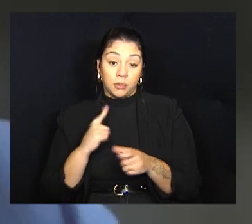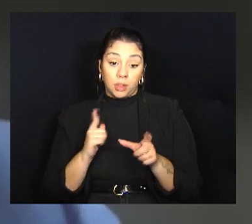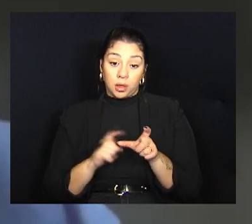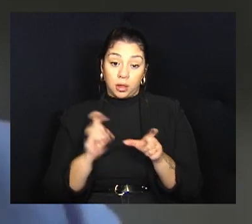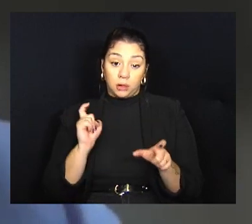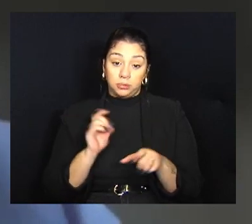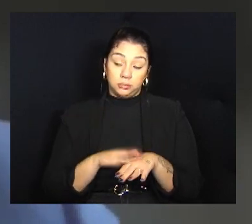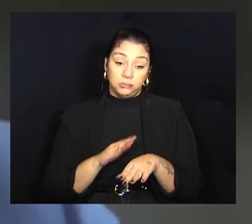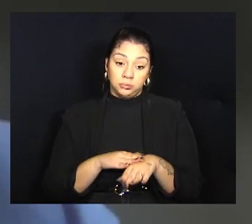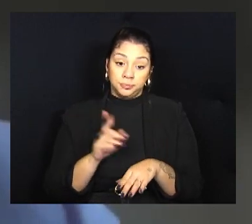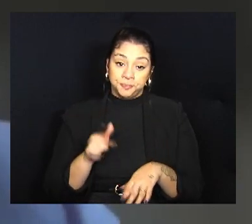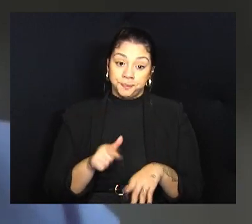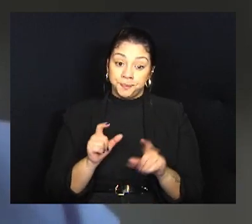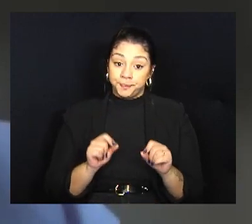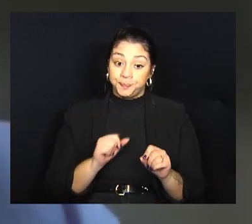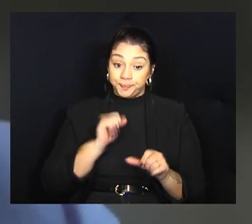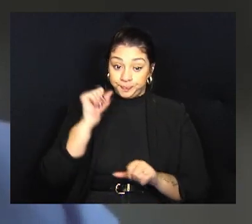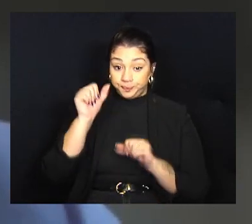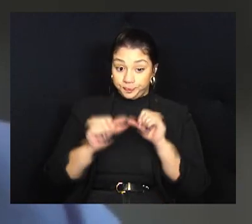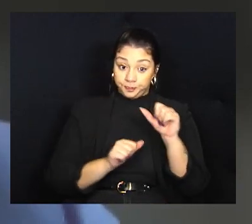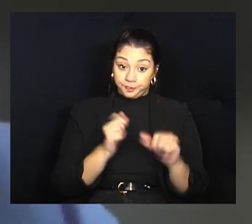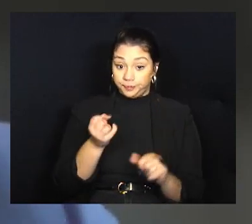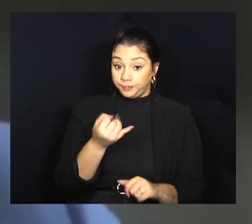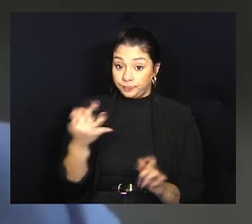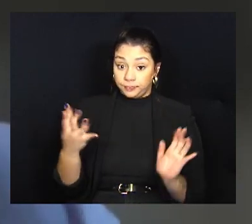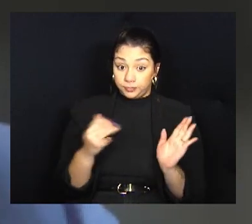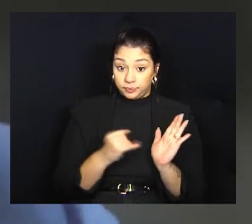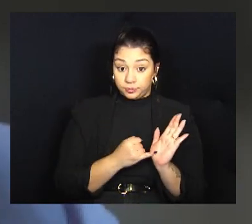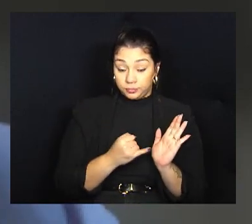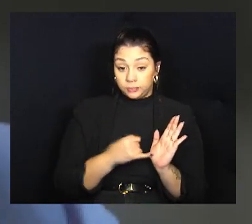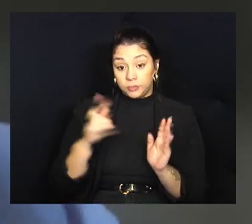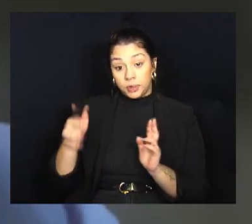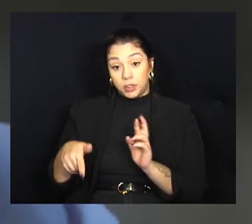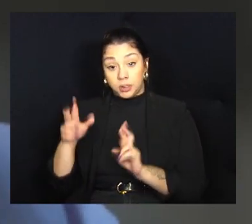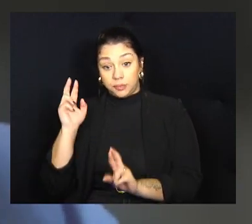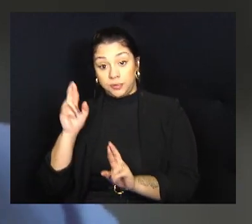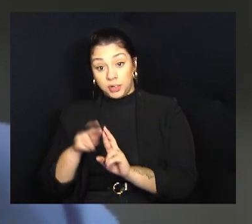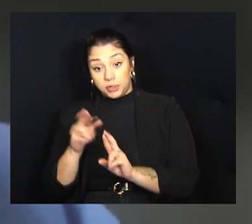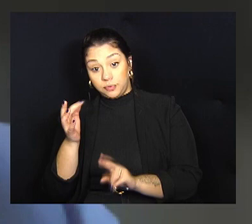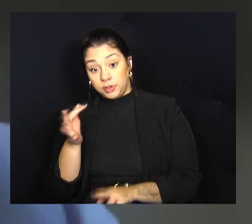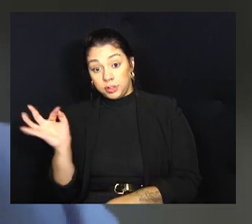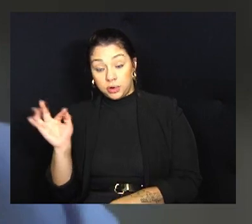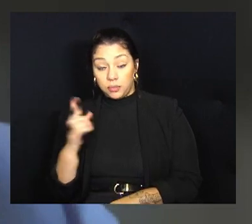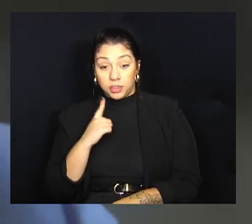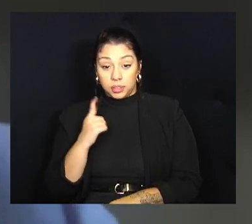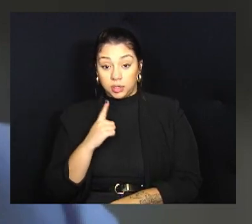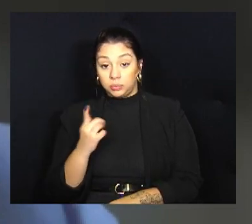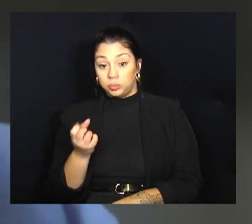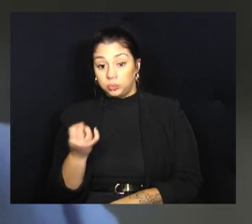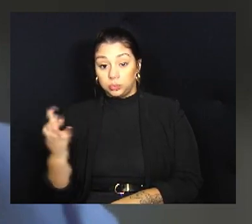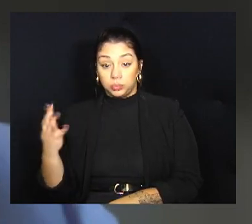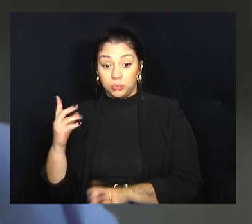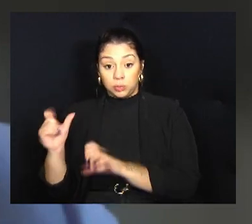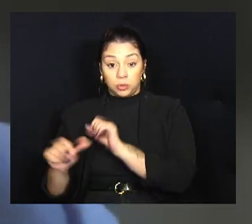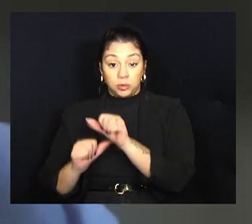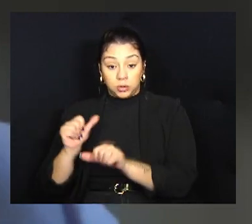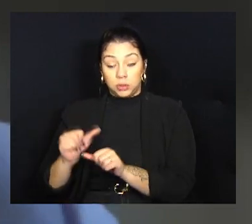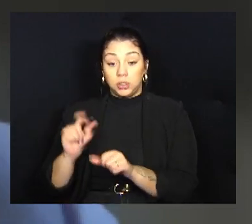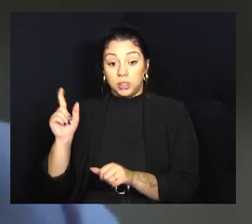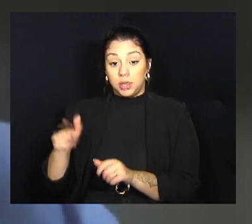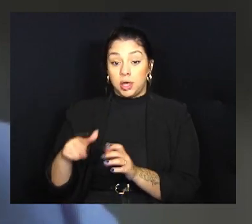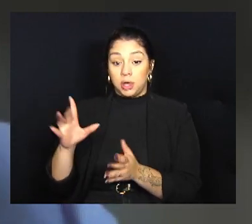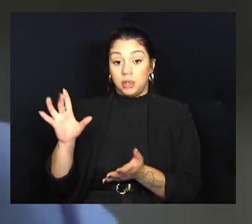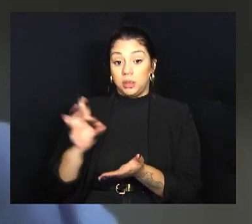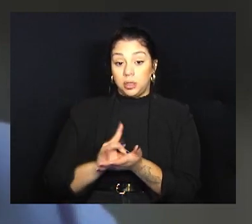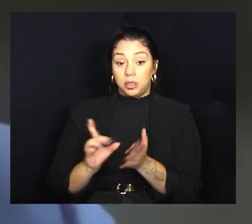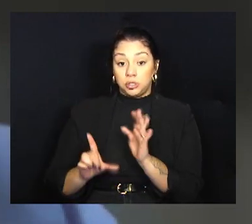ele é alterar a alíquota em relação à alíquota de referência federal, que vai ter uma margem também de alteração definida em lei complementar